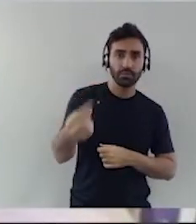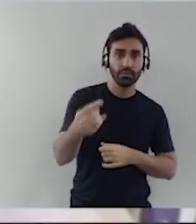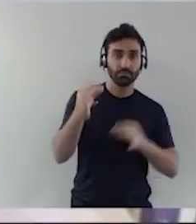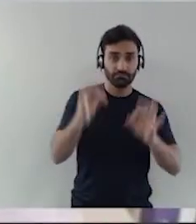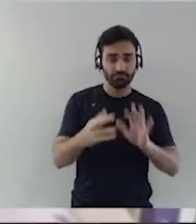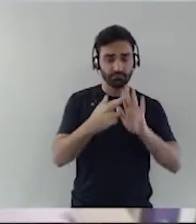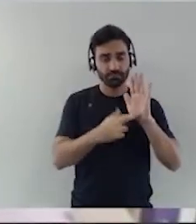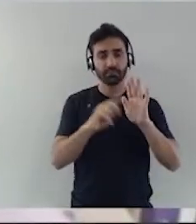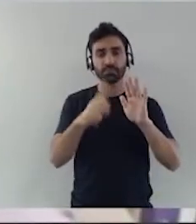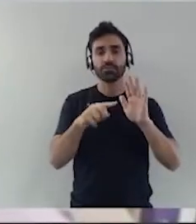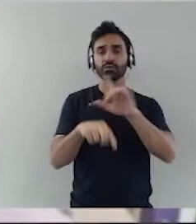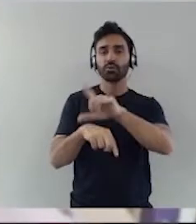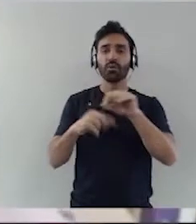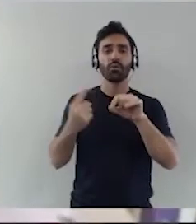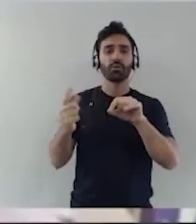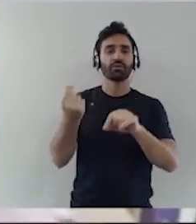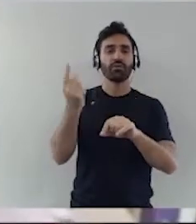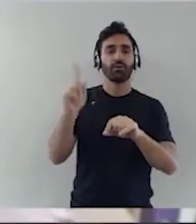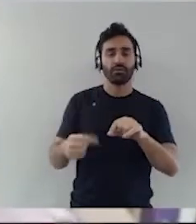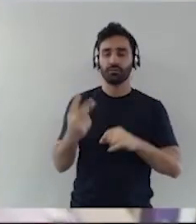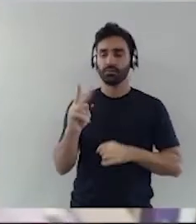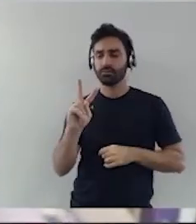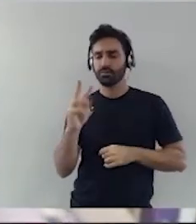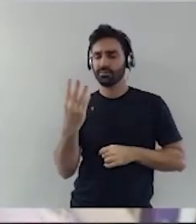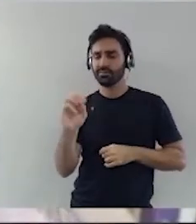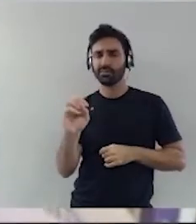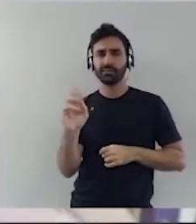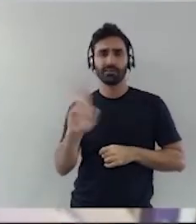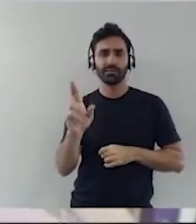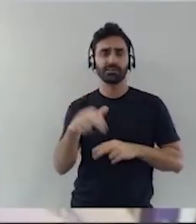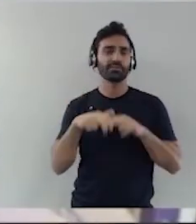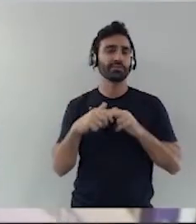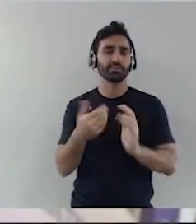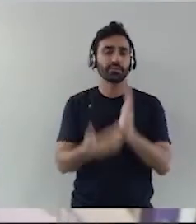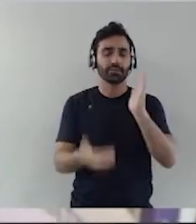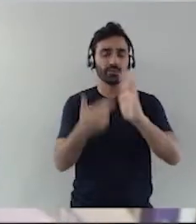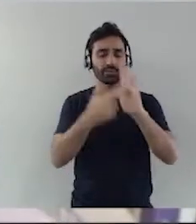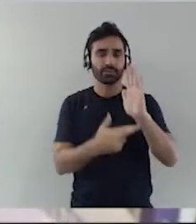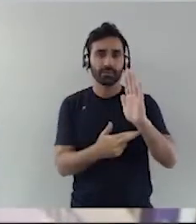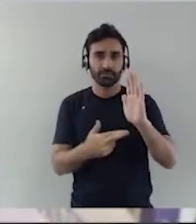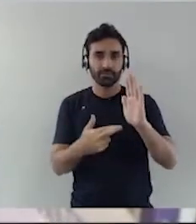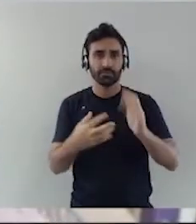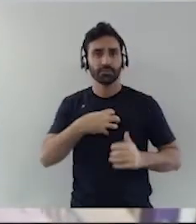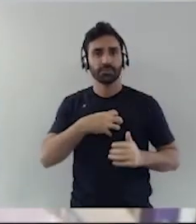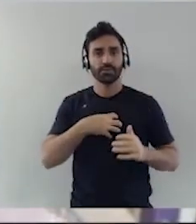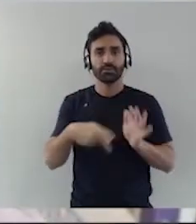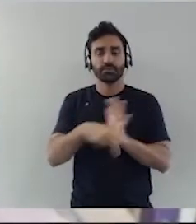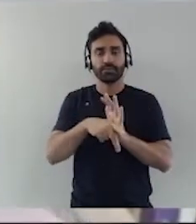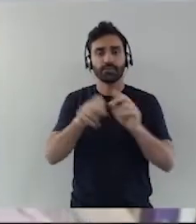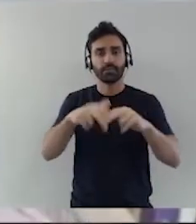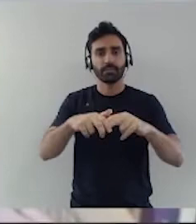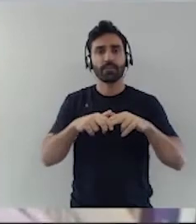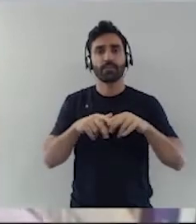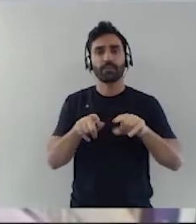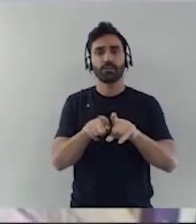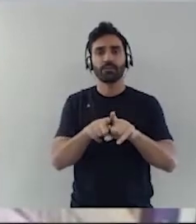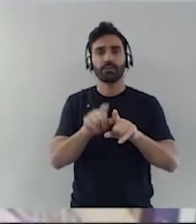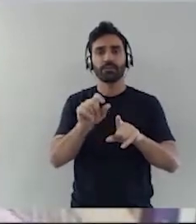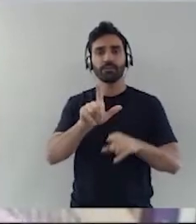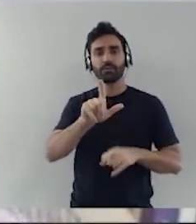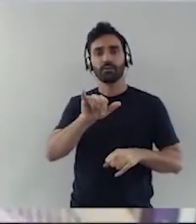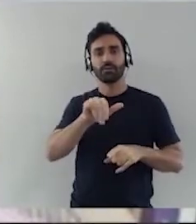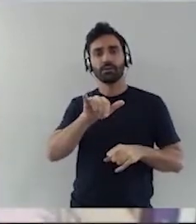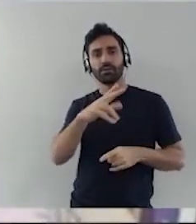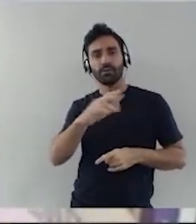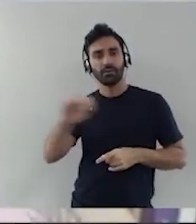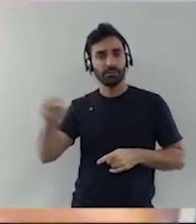preço de 30, ou seja, um esvaziamento do critério. O próprio modo de disputa aberto foi aplicado como um leilão que